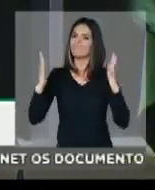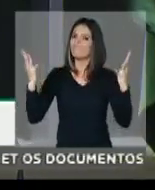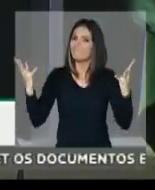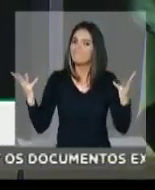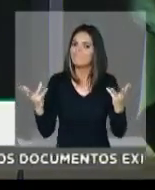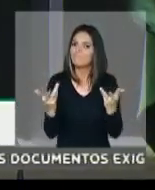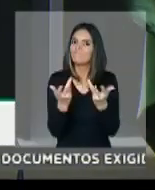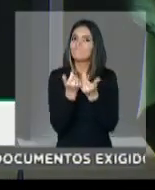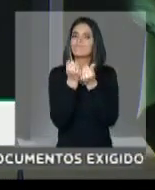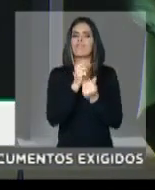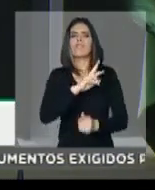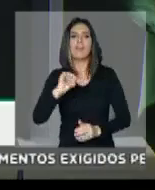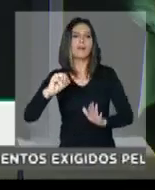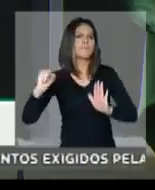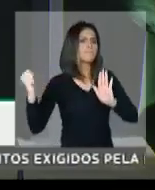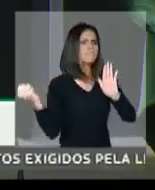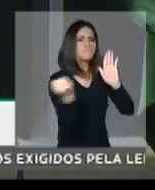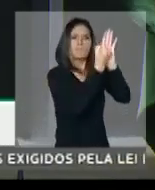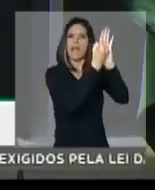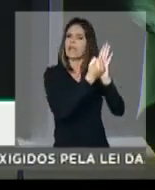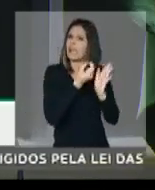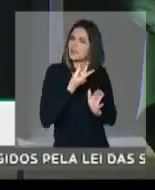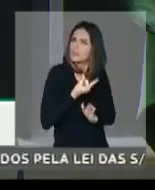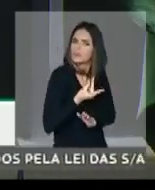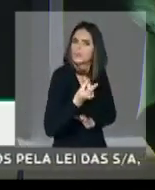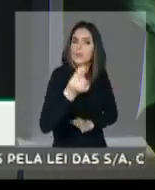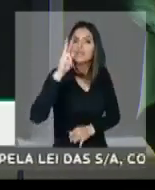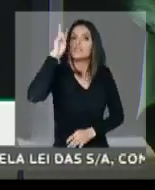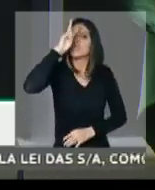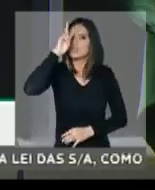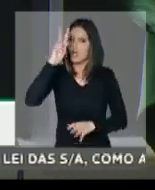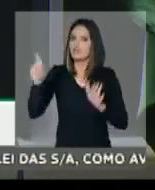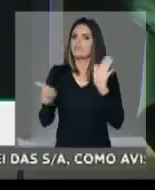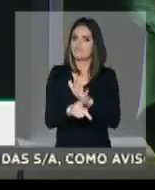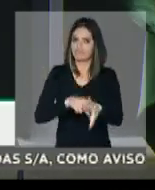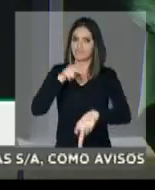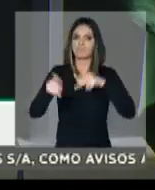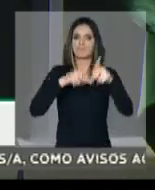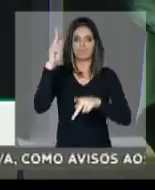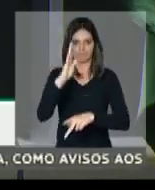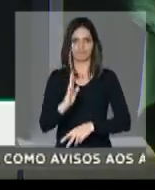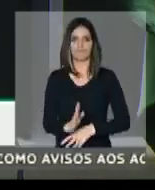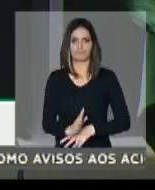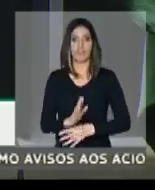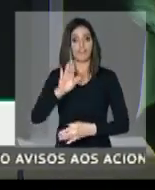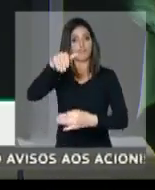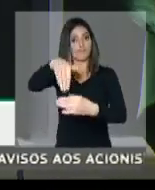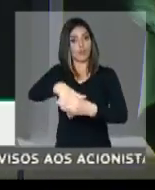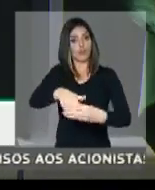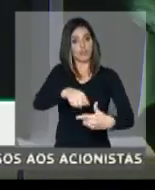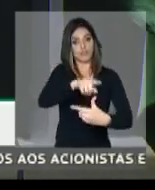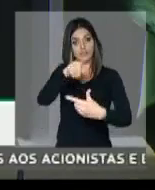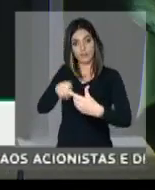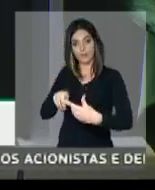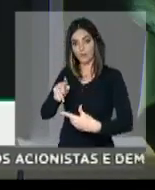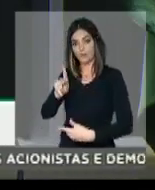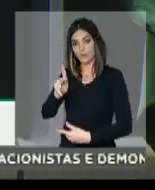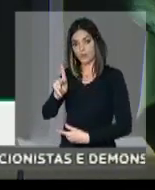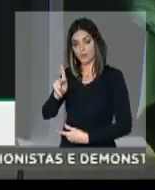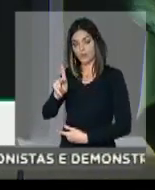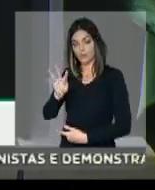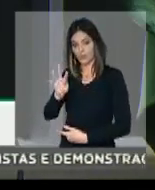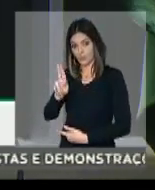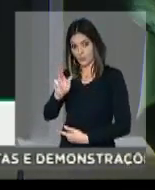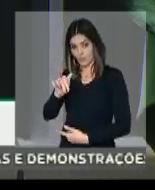será marcado para sempre na história do povo brasileiro, que será exatamente a votação em segundo turno da PEC